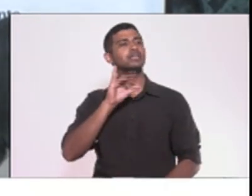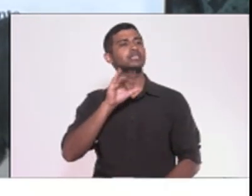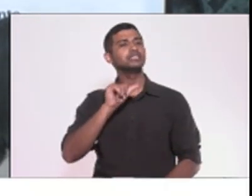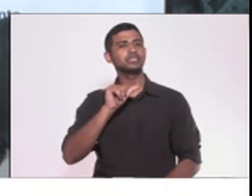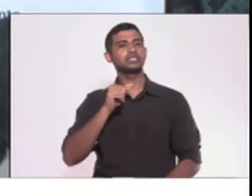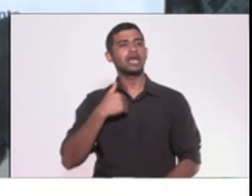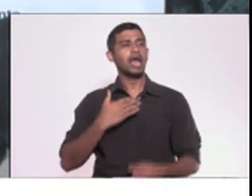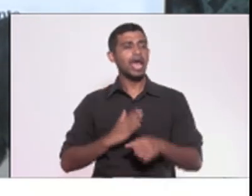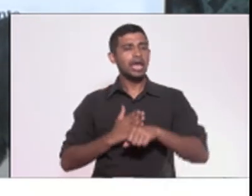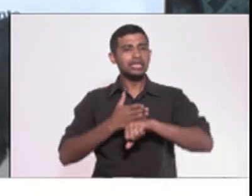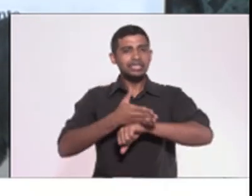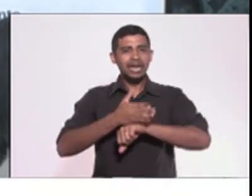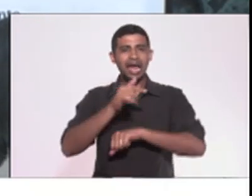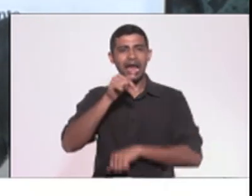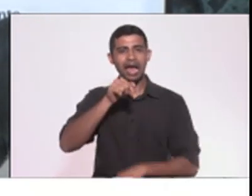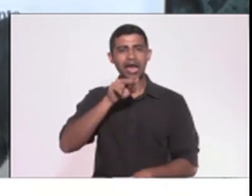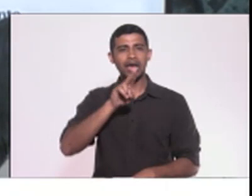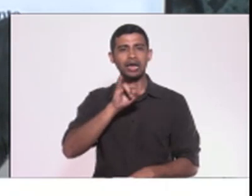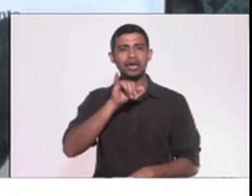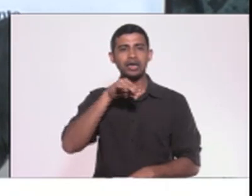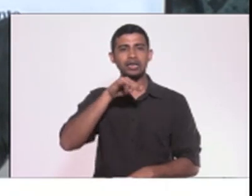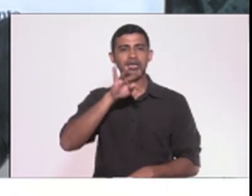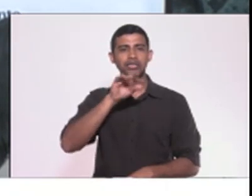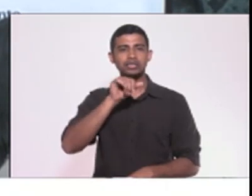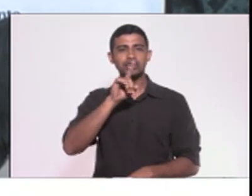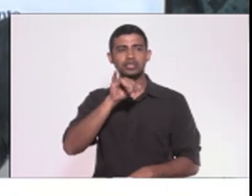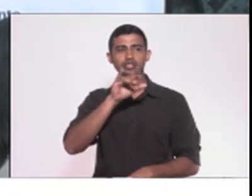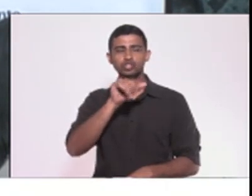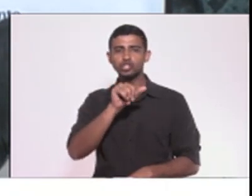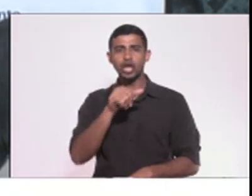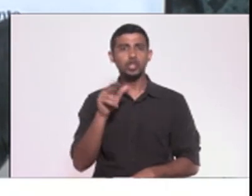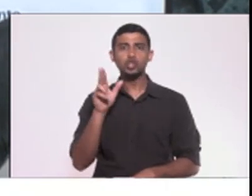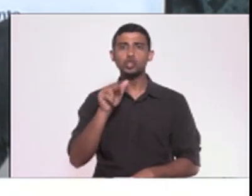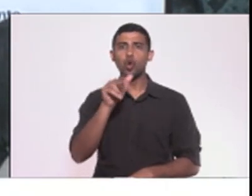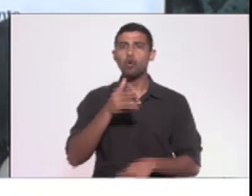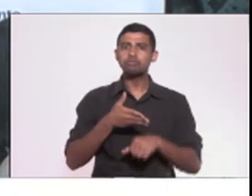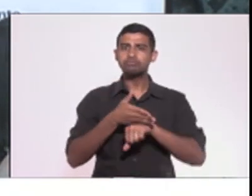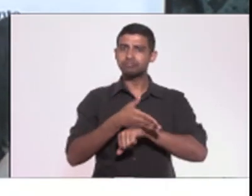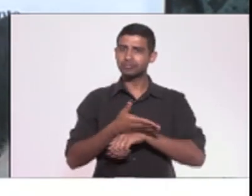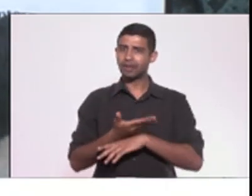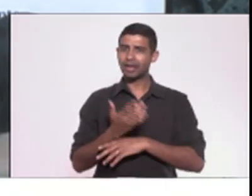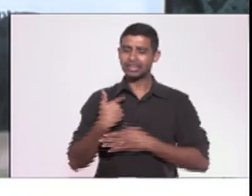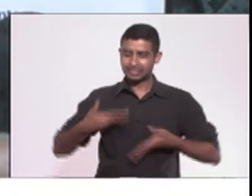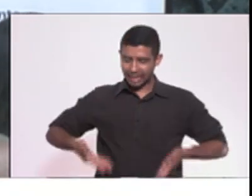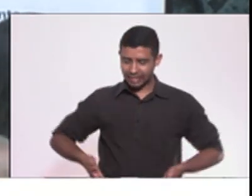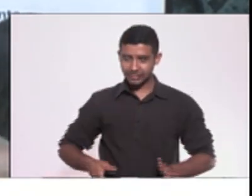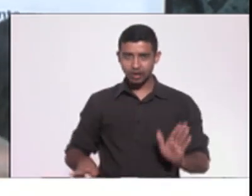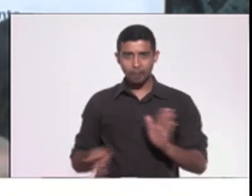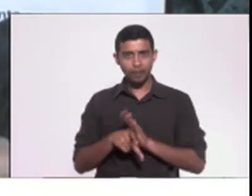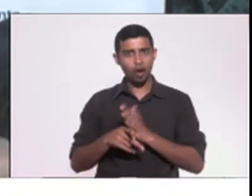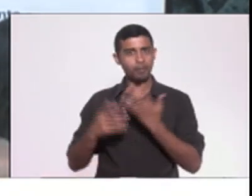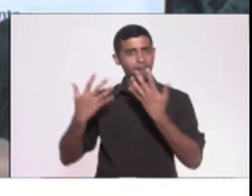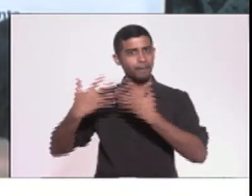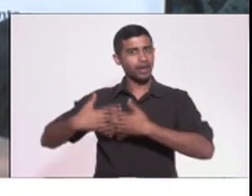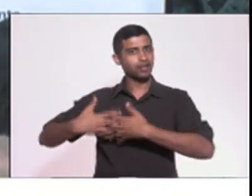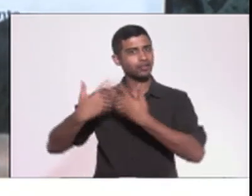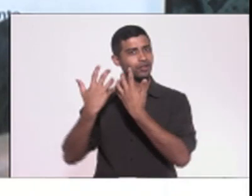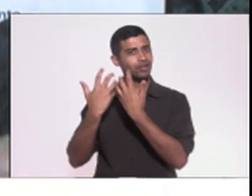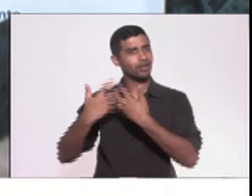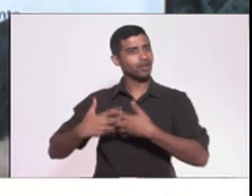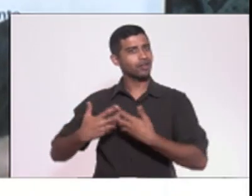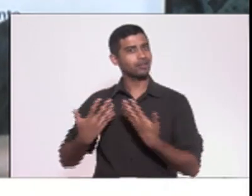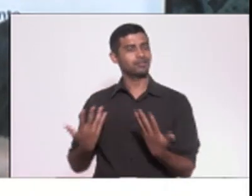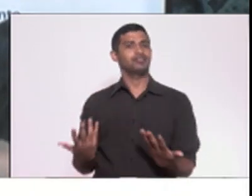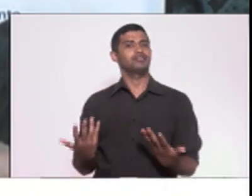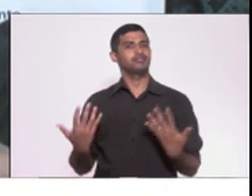no Quitandinha e que tinham nascido em Petrópolis. Então, através desse movimento que nós fazemos, em parceria com os